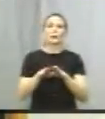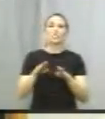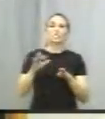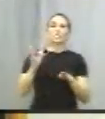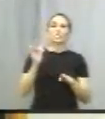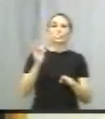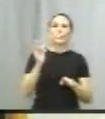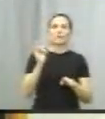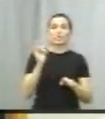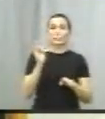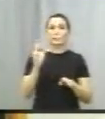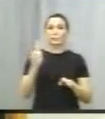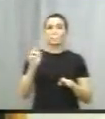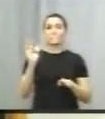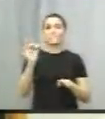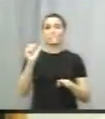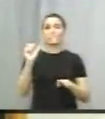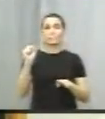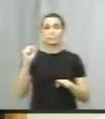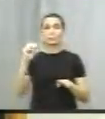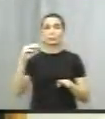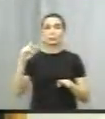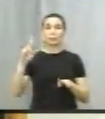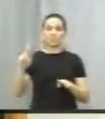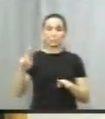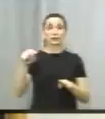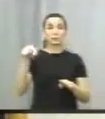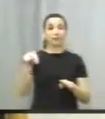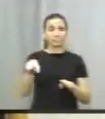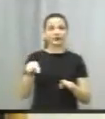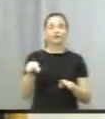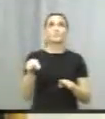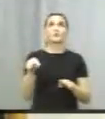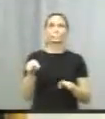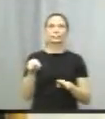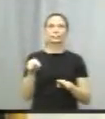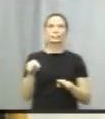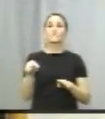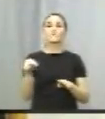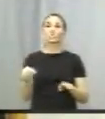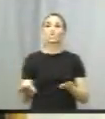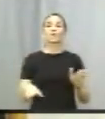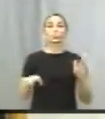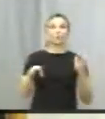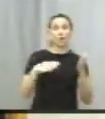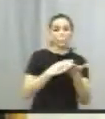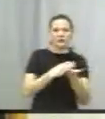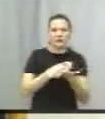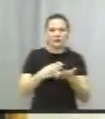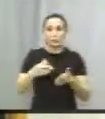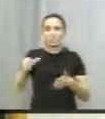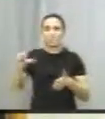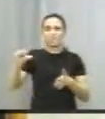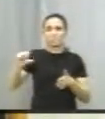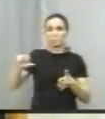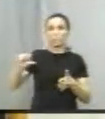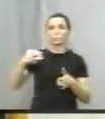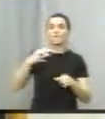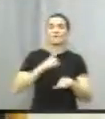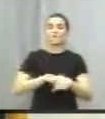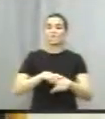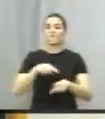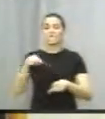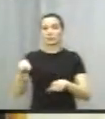recebendo professores dessas duas instituições a partir das 19h, aqui na Câmara Municipal.